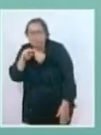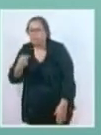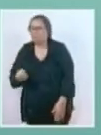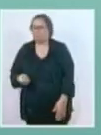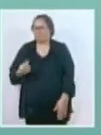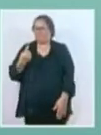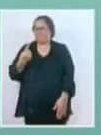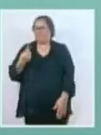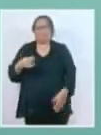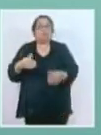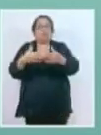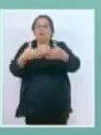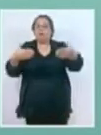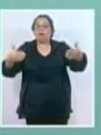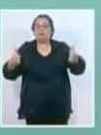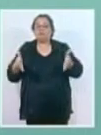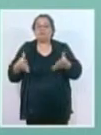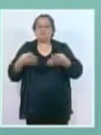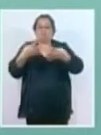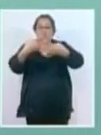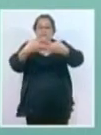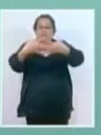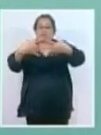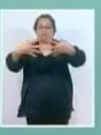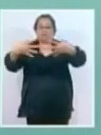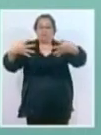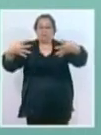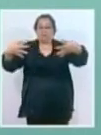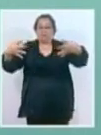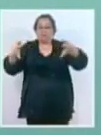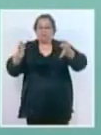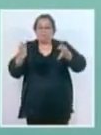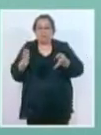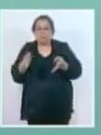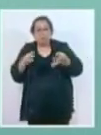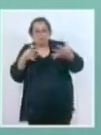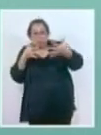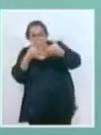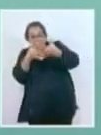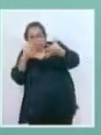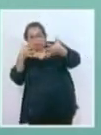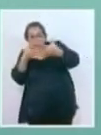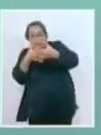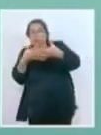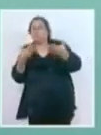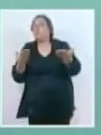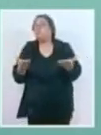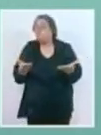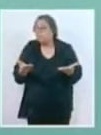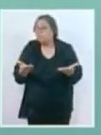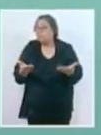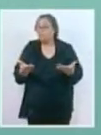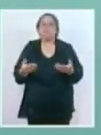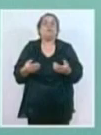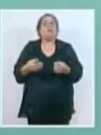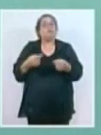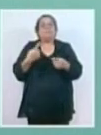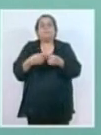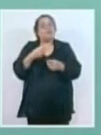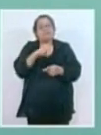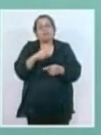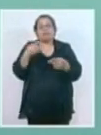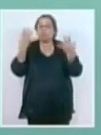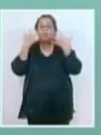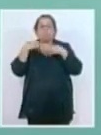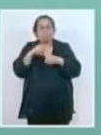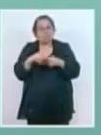era protegida por telas. Era protegida por tela, quer dizer, era, assim, teoricamente protegida por tela. E era padrão. E eu